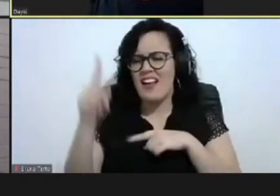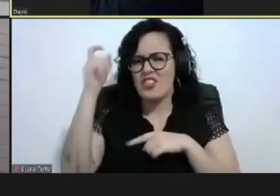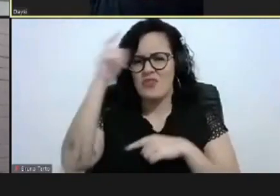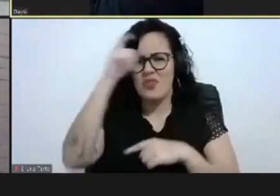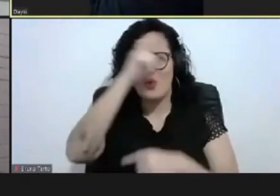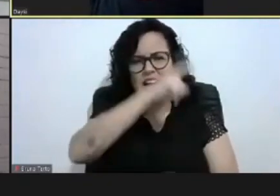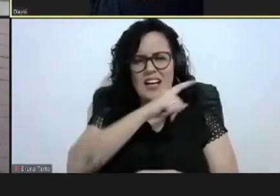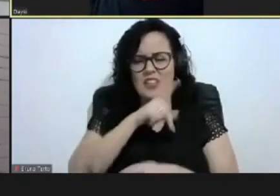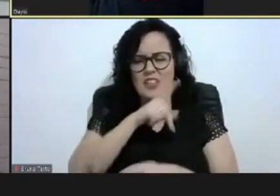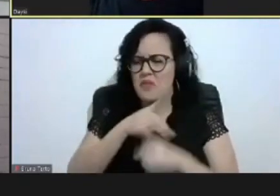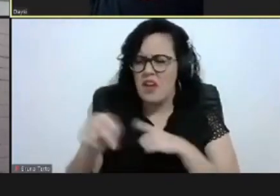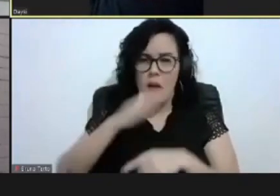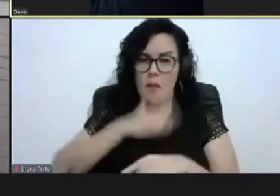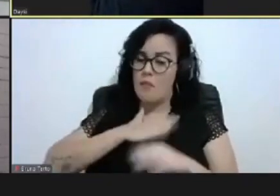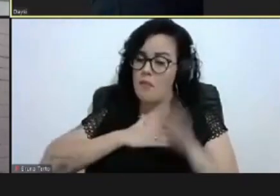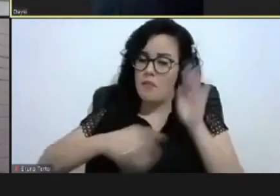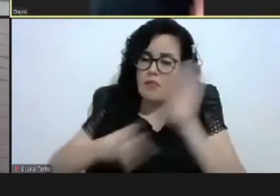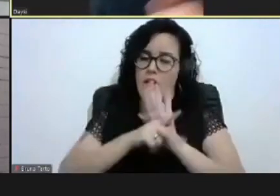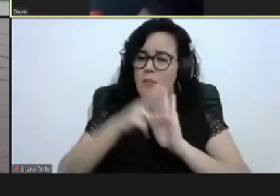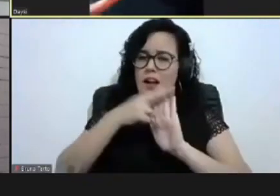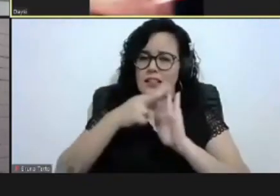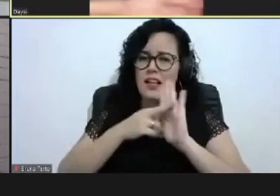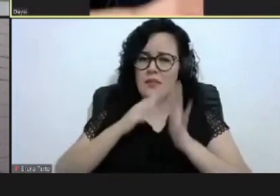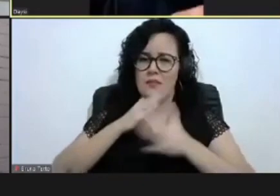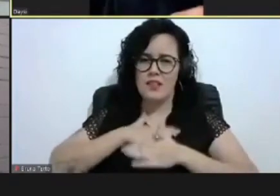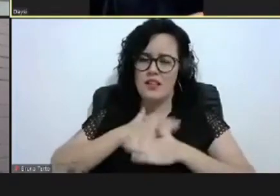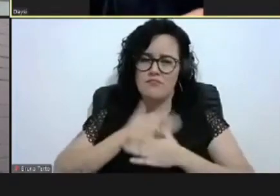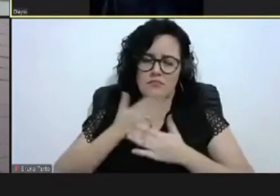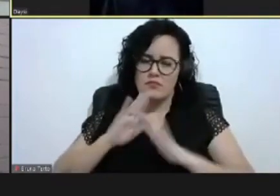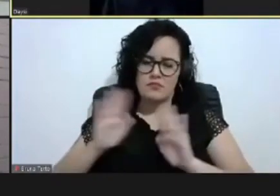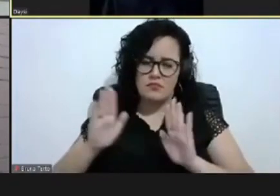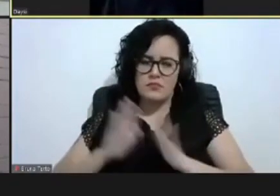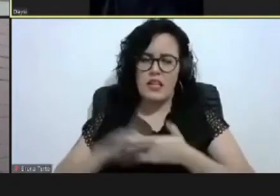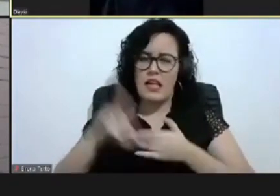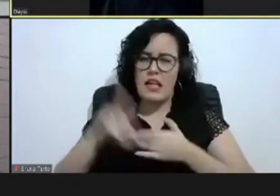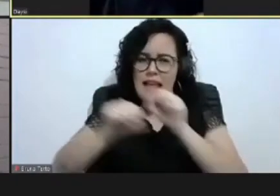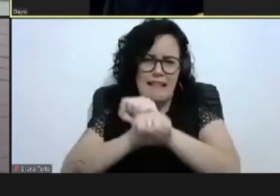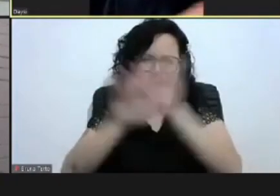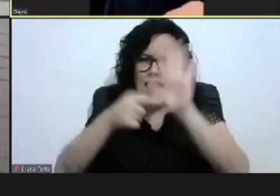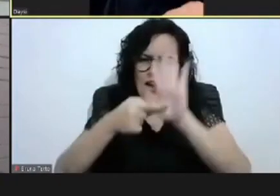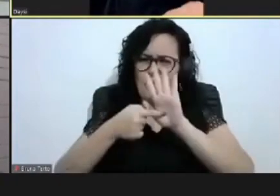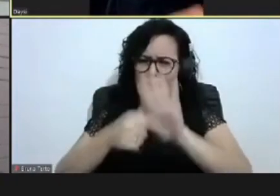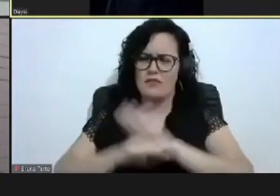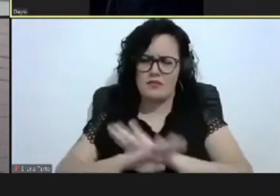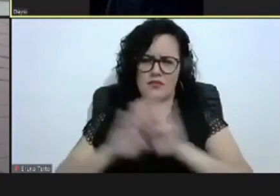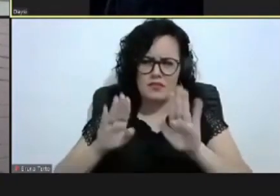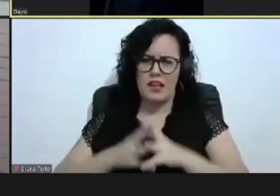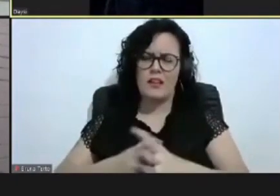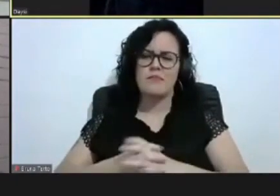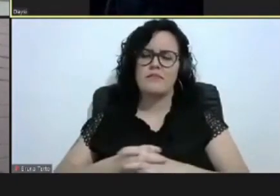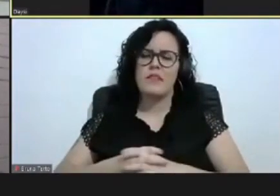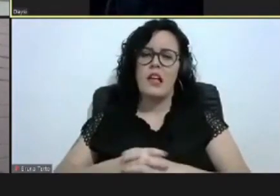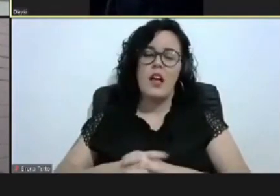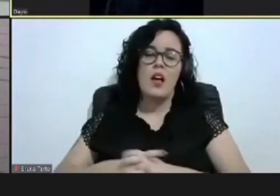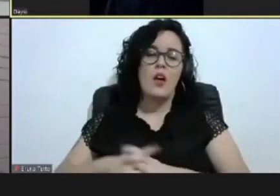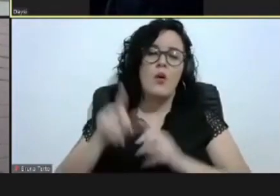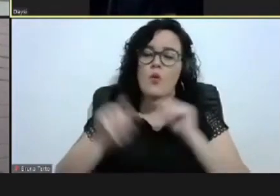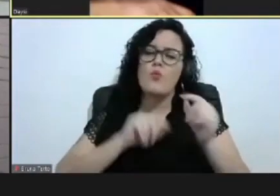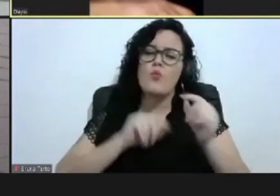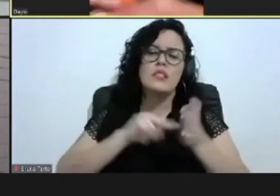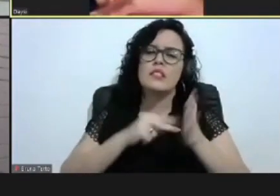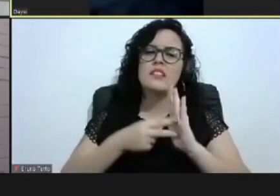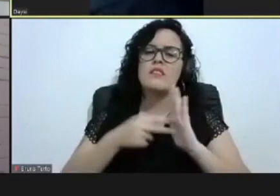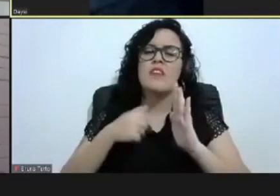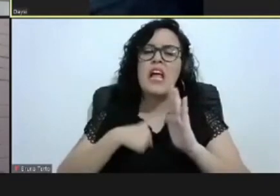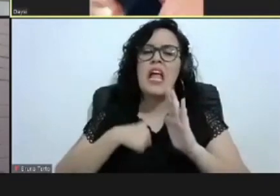meus critérios, né, que são muito, muito, muito claros, né, que é esse, por exemplo, de não usar dinheiro público para nada.